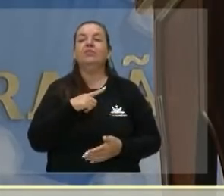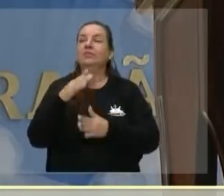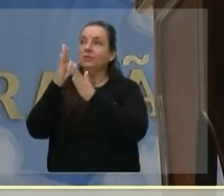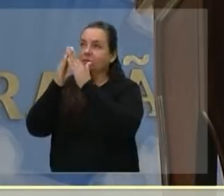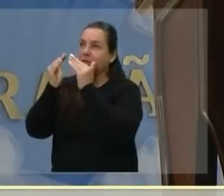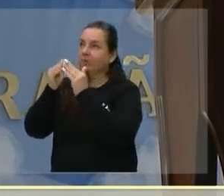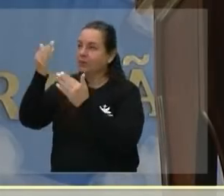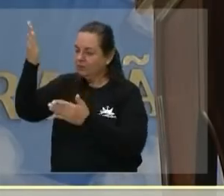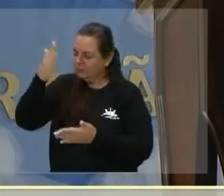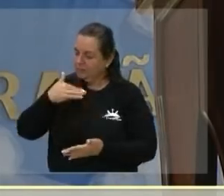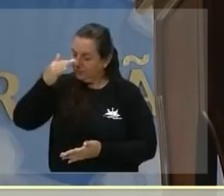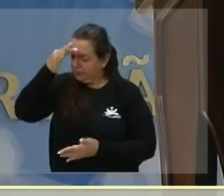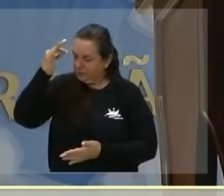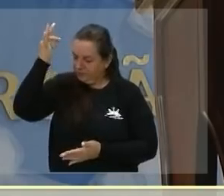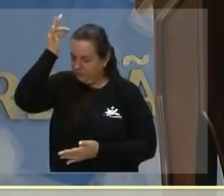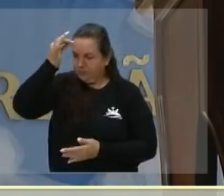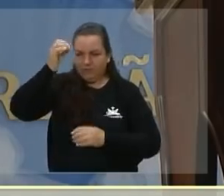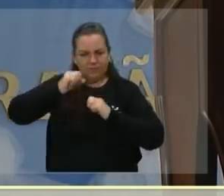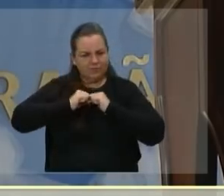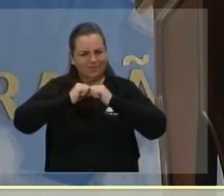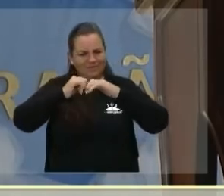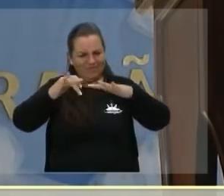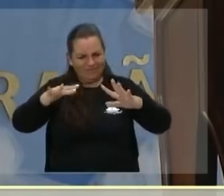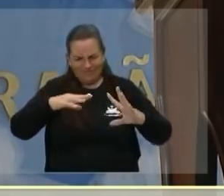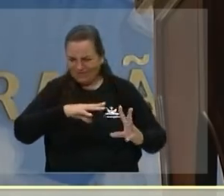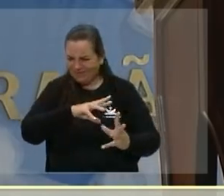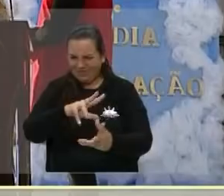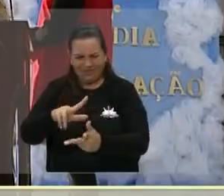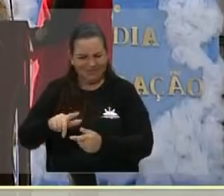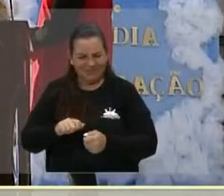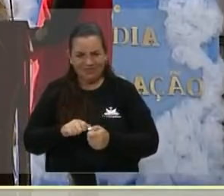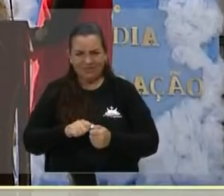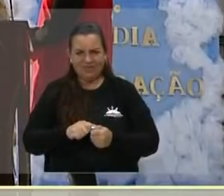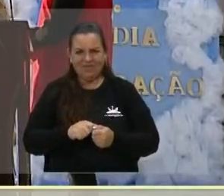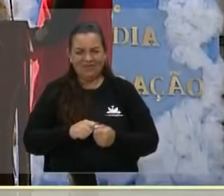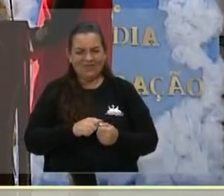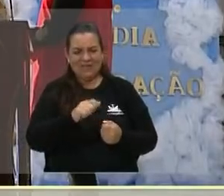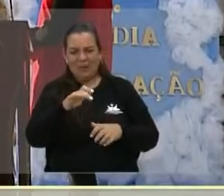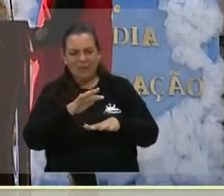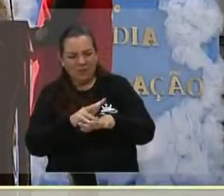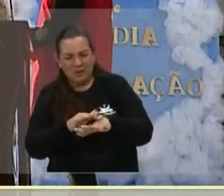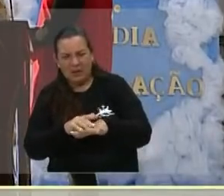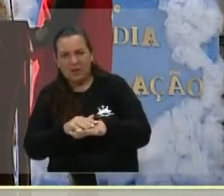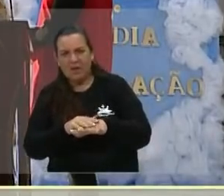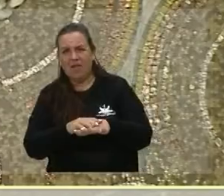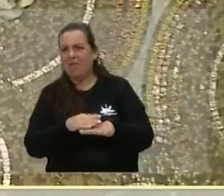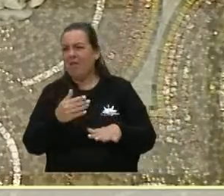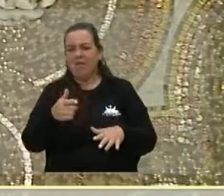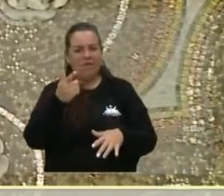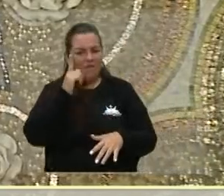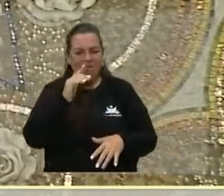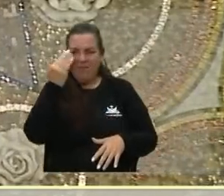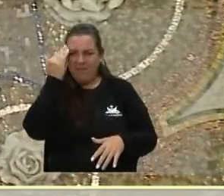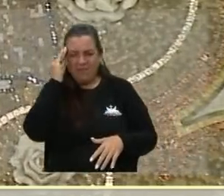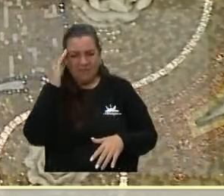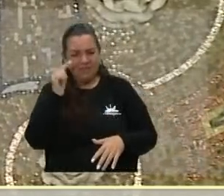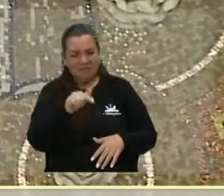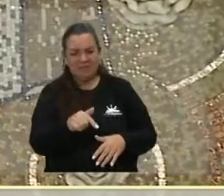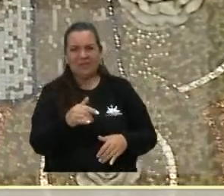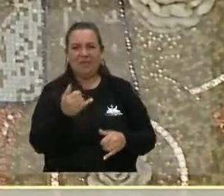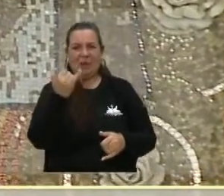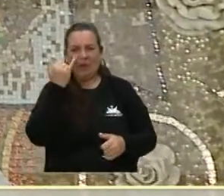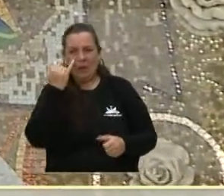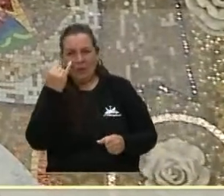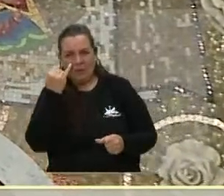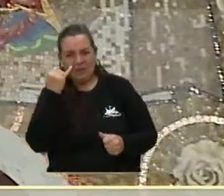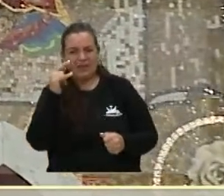vem espírito santo sobre esse bunda se esbagaçado que não se vende informação